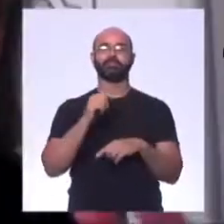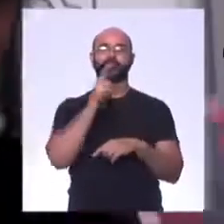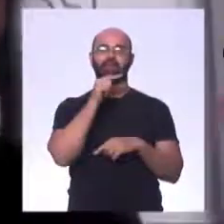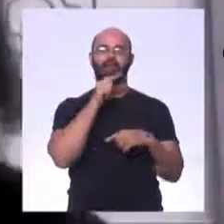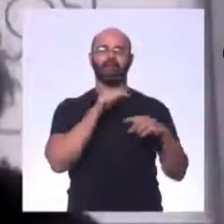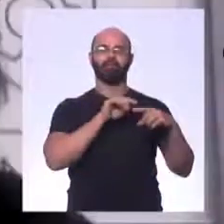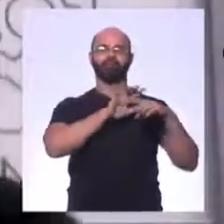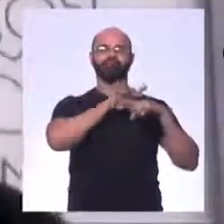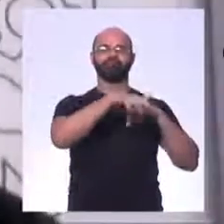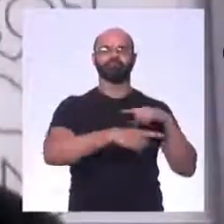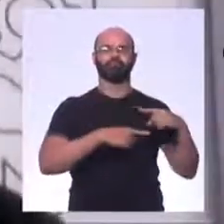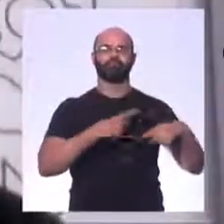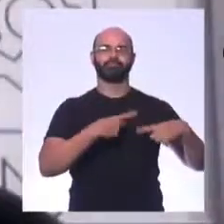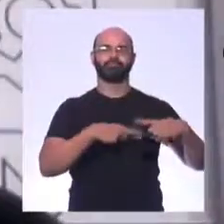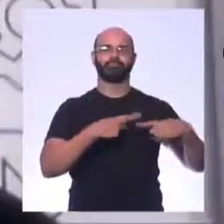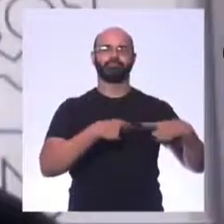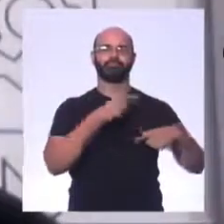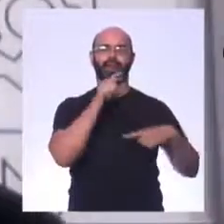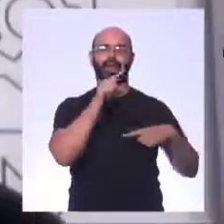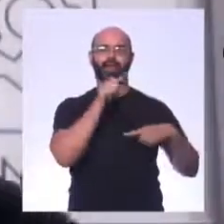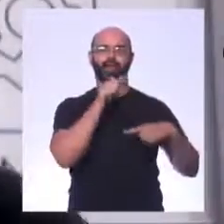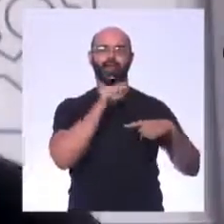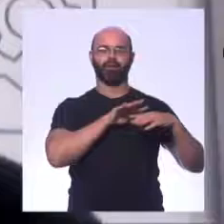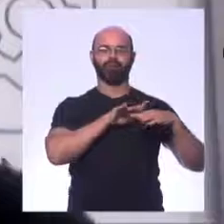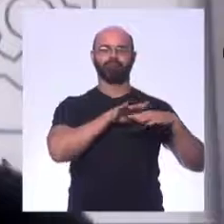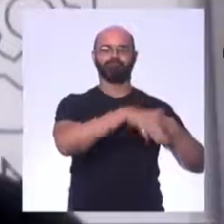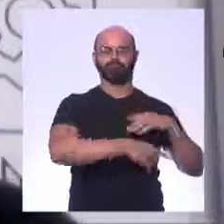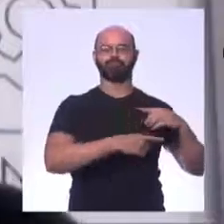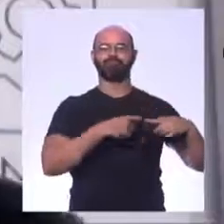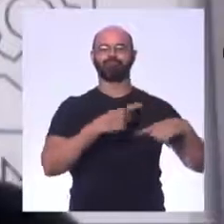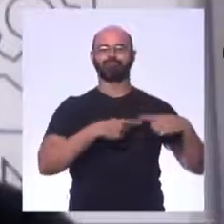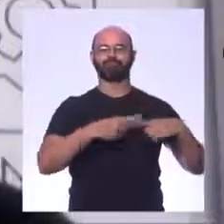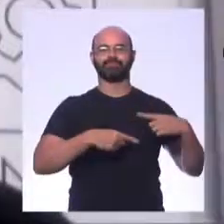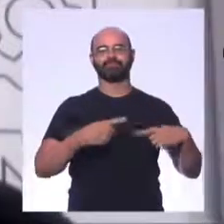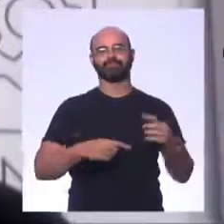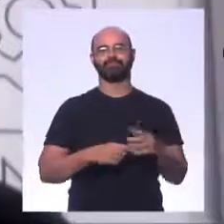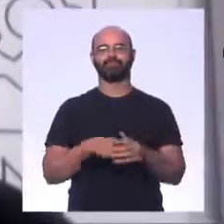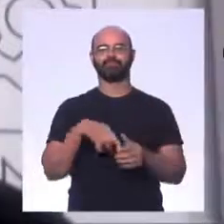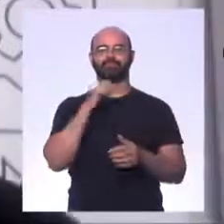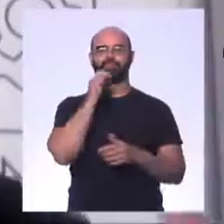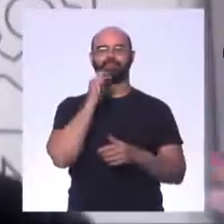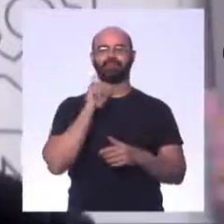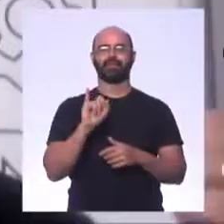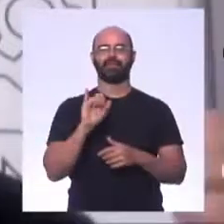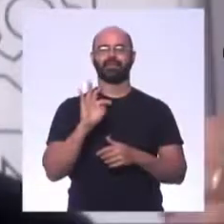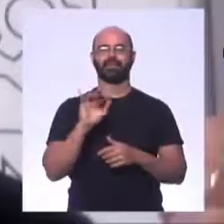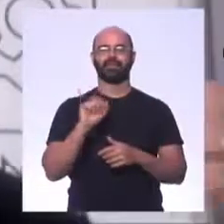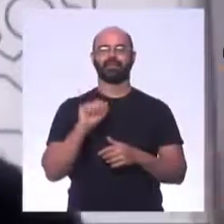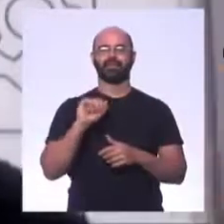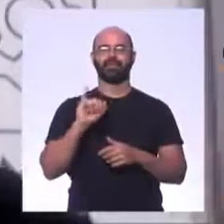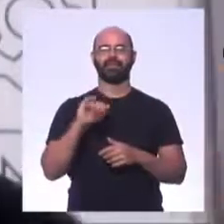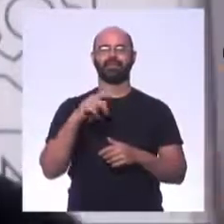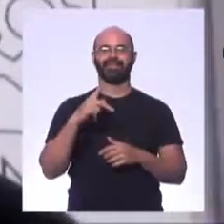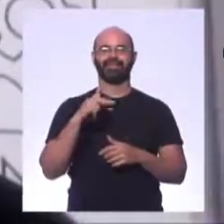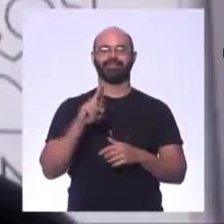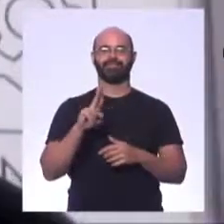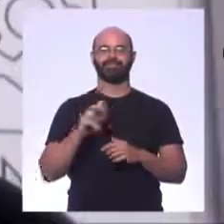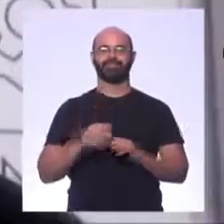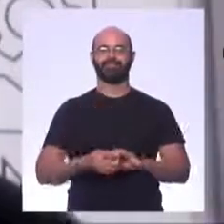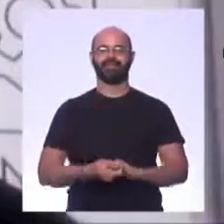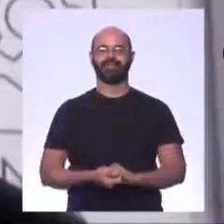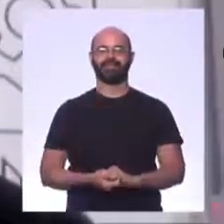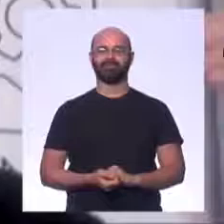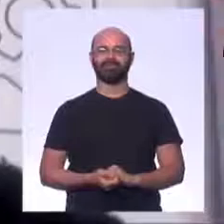hidrelétricas. Então, vamos tomar aqui como referência, por exemplo, né, a usina de Itaipu. Então, a energia que vem